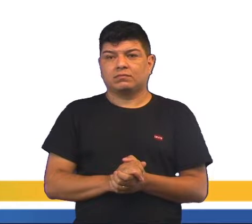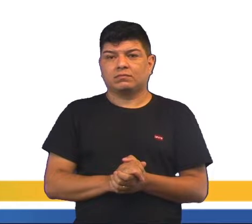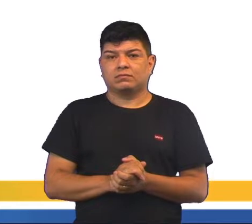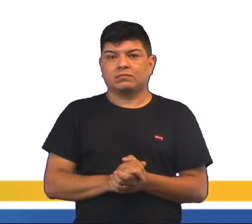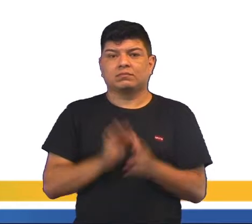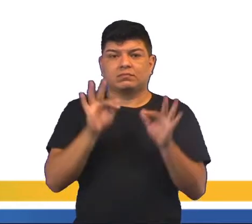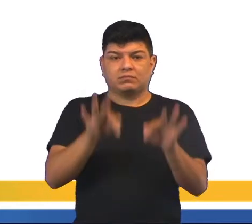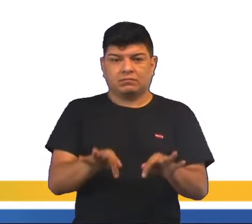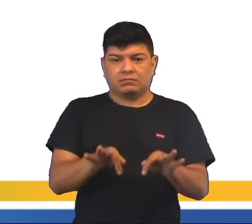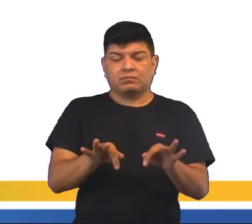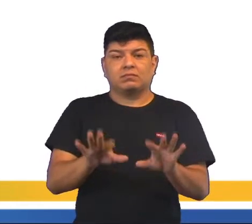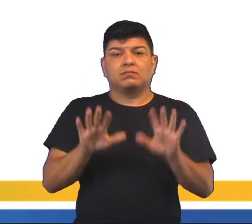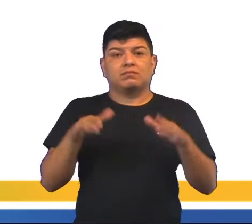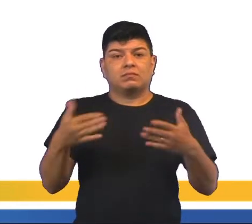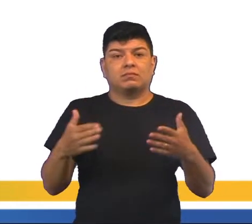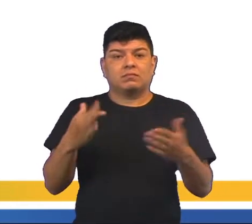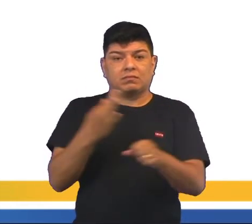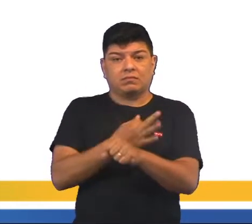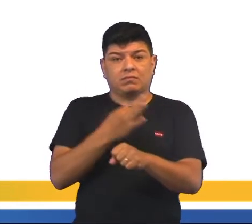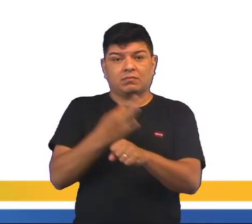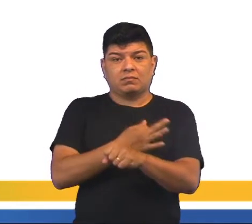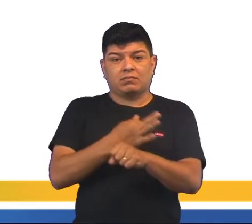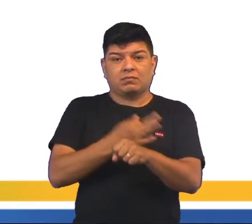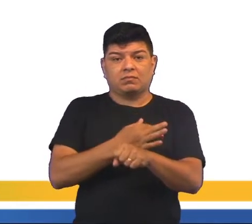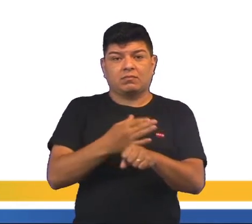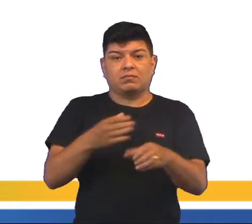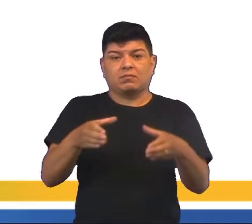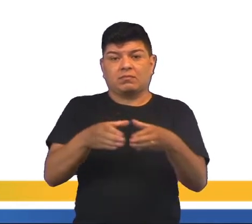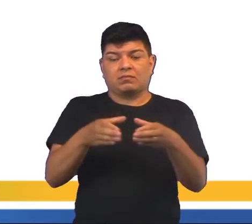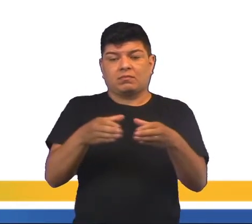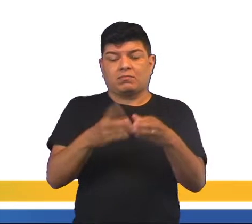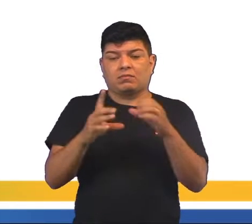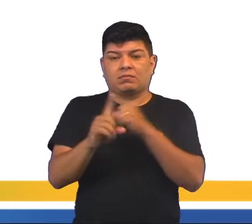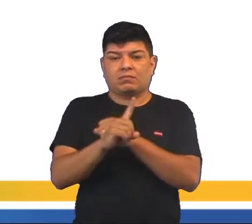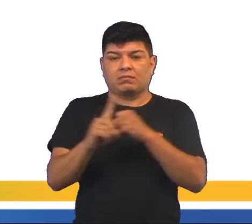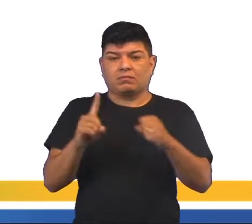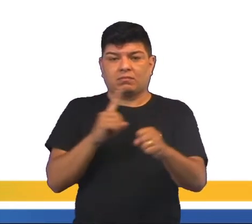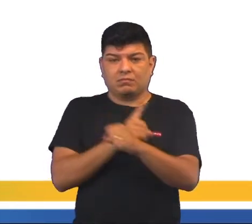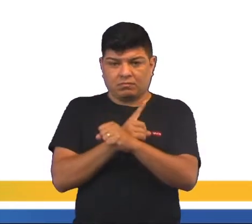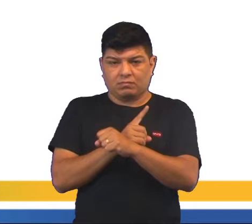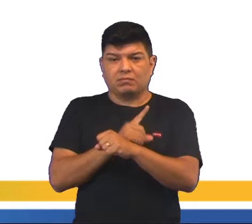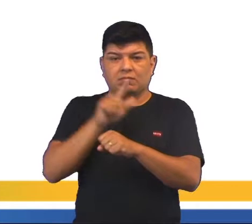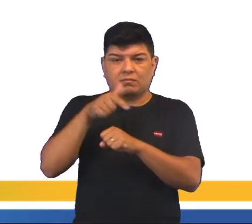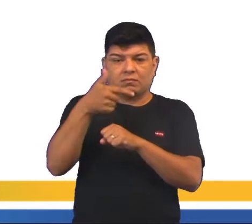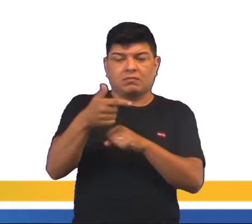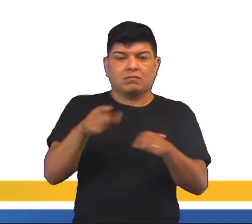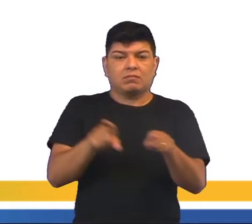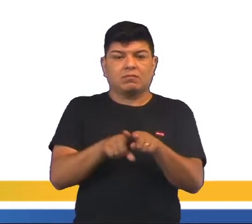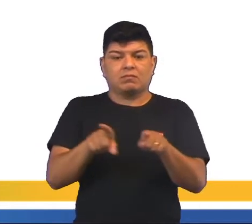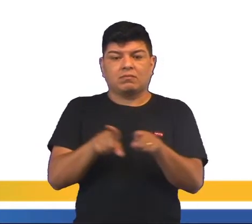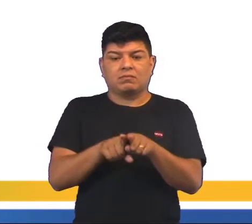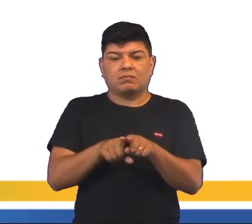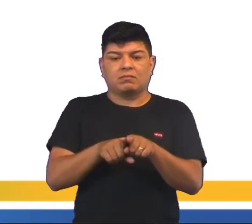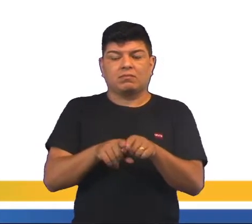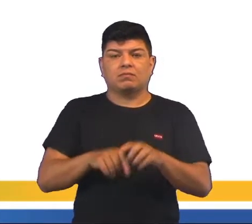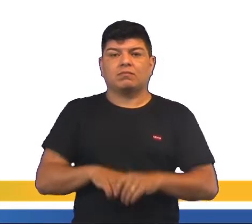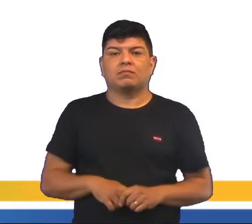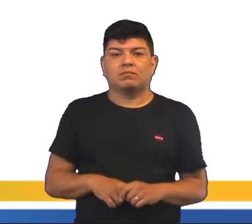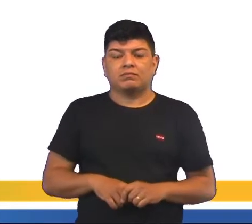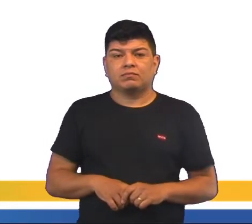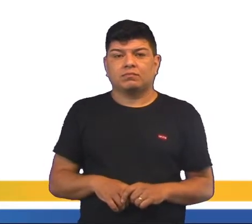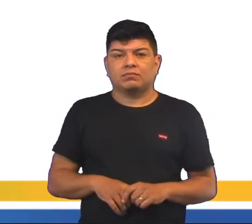o último desse programa é a superação das classes sociais, que seria o comunismo, a outra etapa do